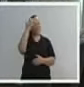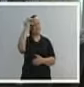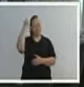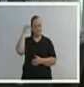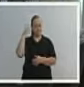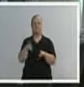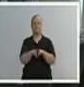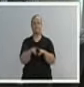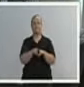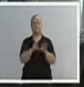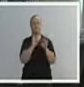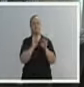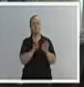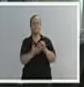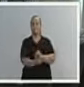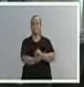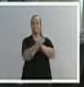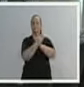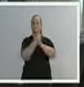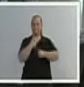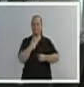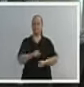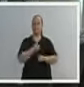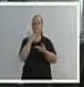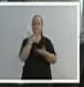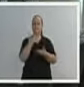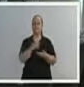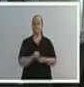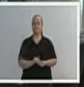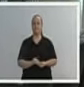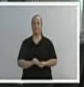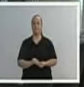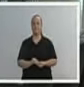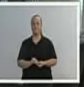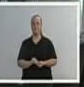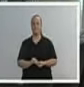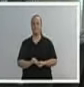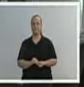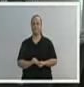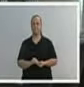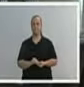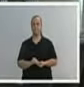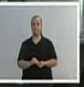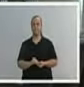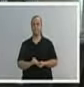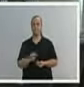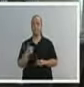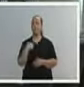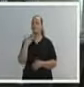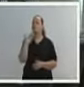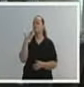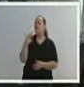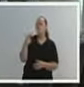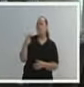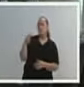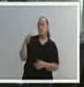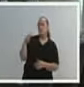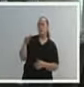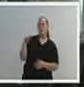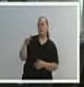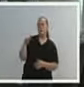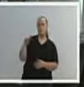com certeza contribuiu e enriqueceu o pronunciamento. Eu solicito mais 2 ou 3 minutos para minha conclusão. Talvez